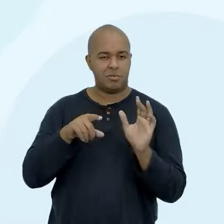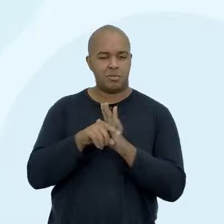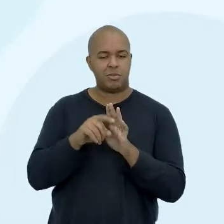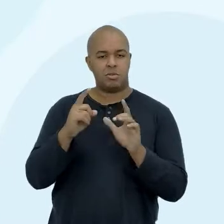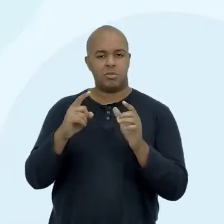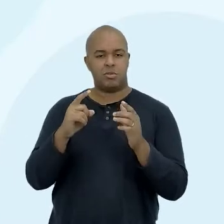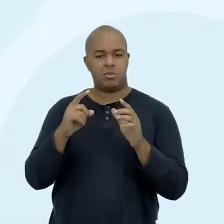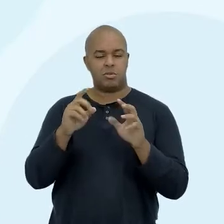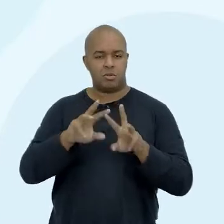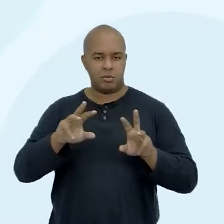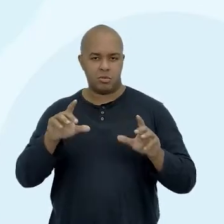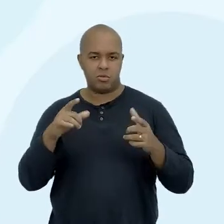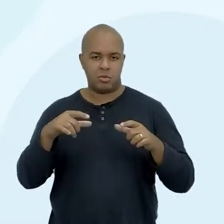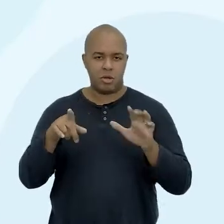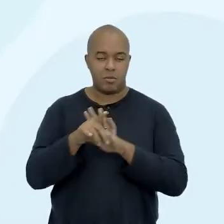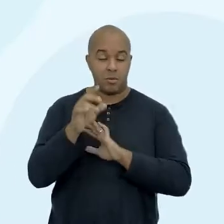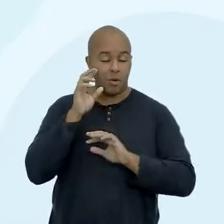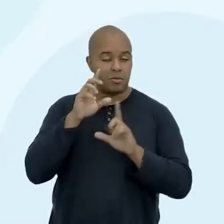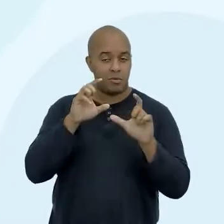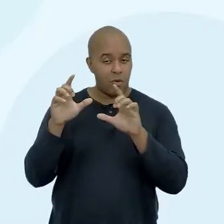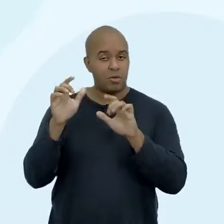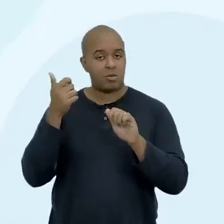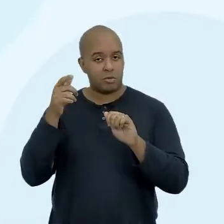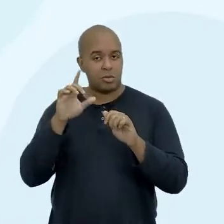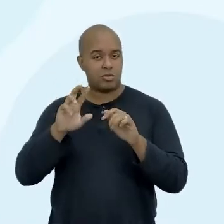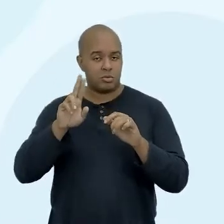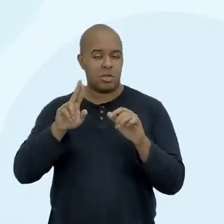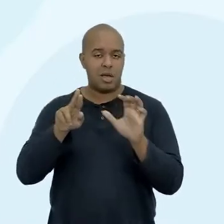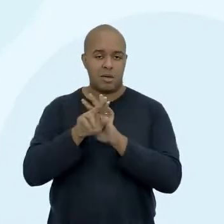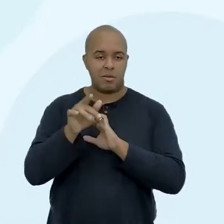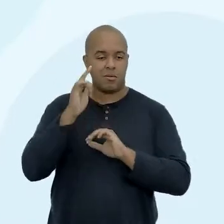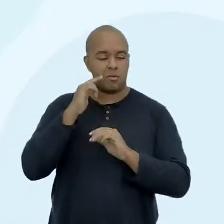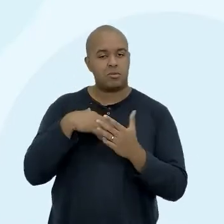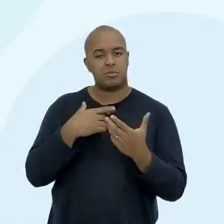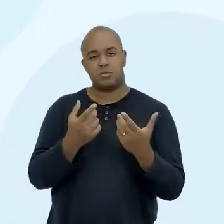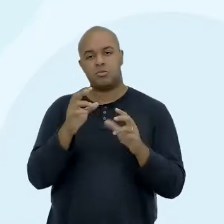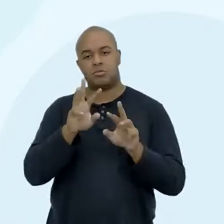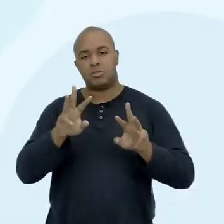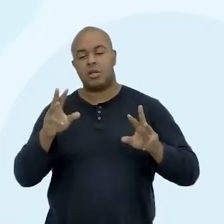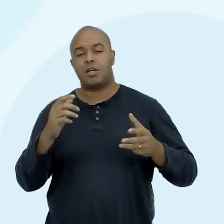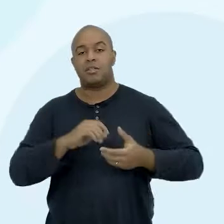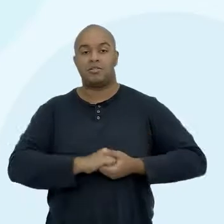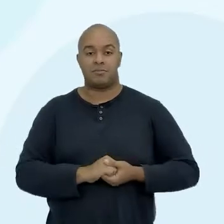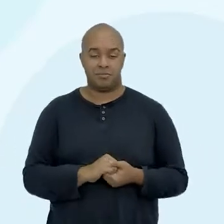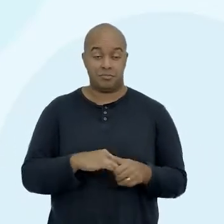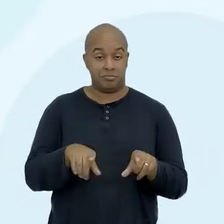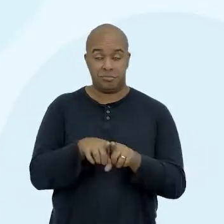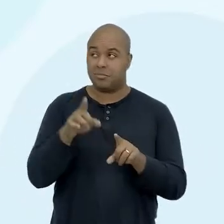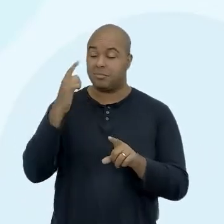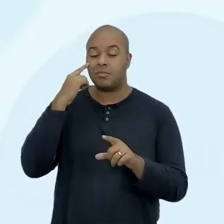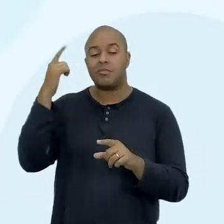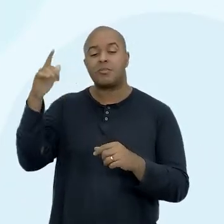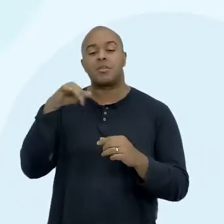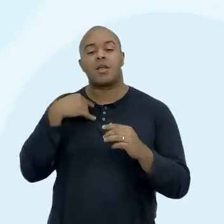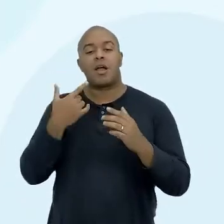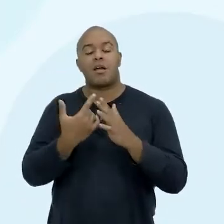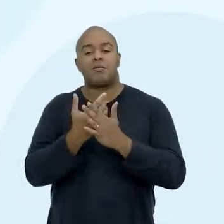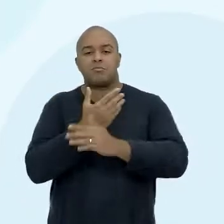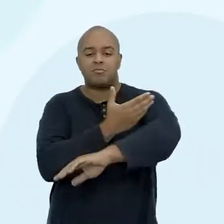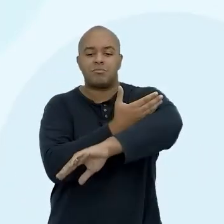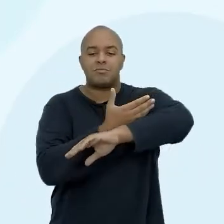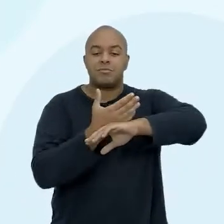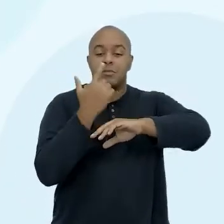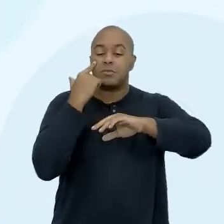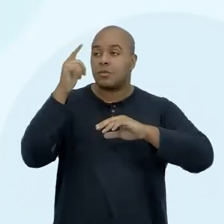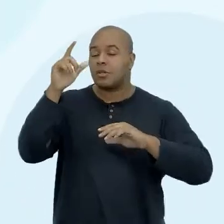um depósito de imagens, né? Enfim, de um site, e a gente está muito acostumado a